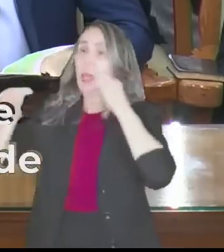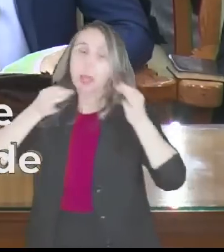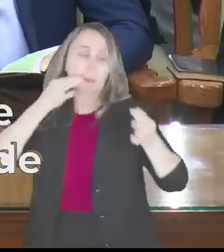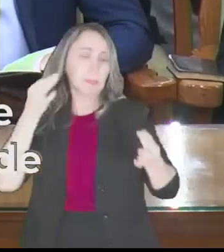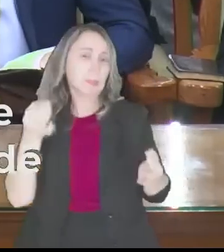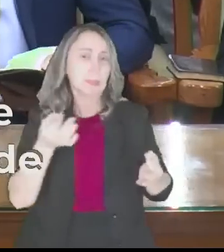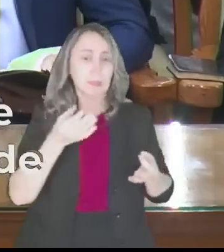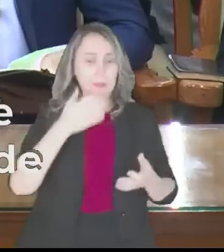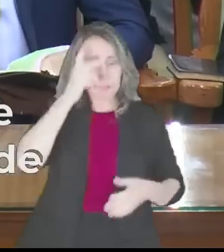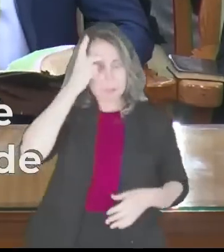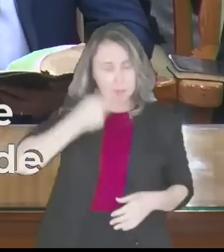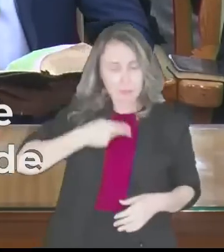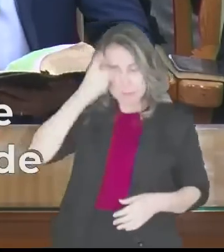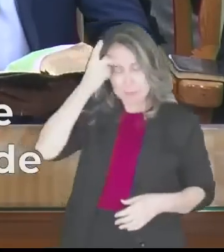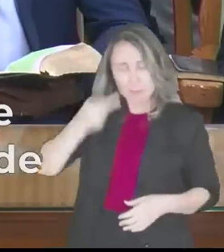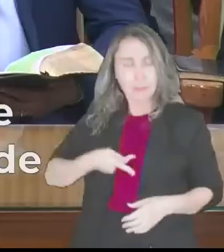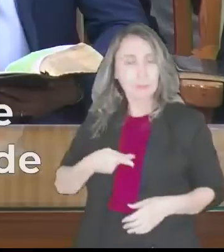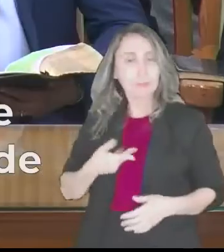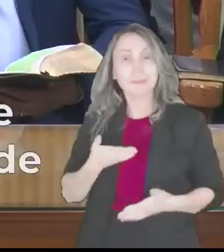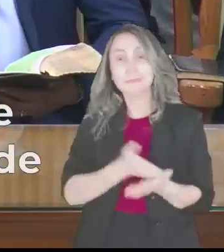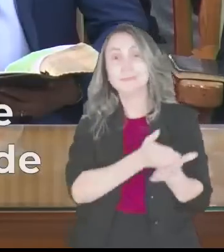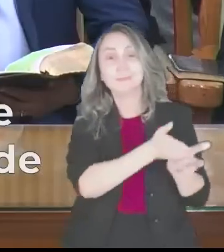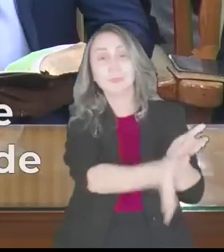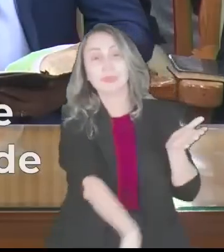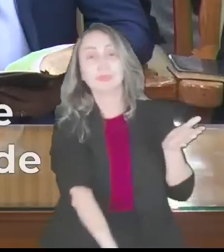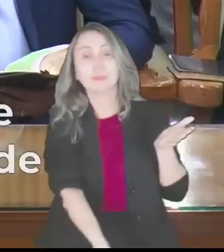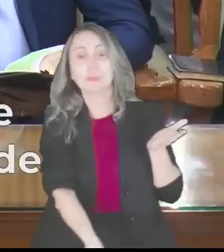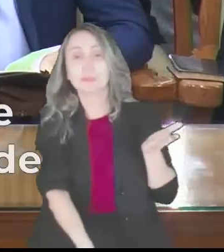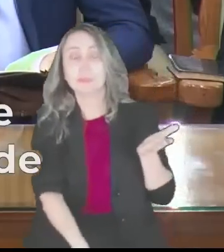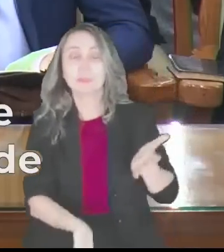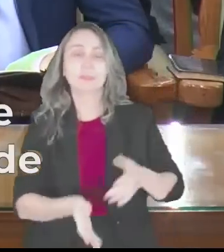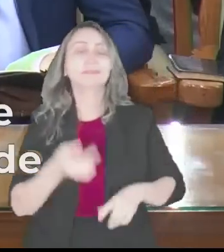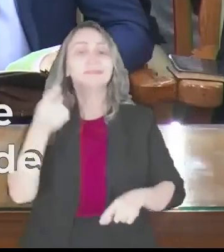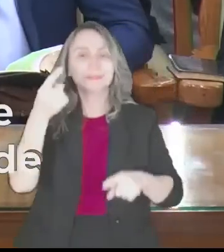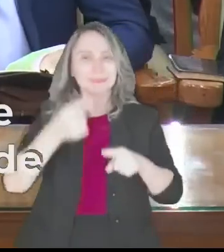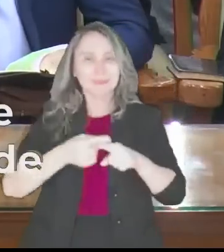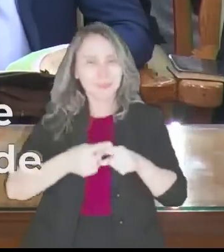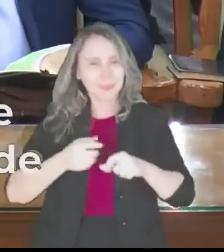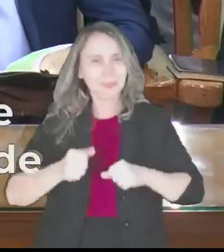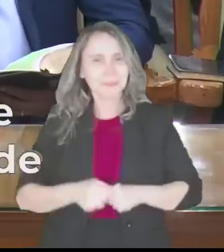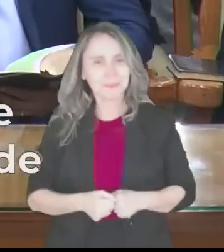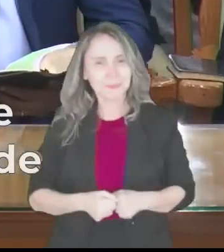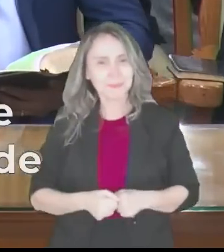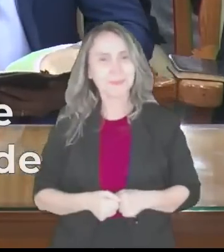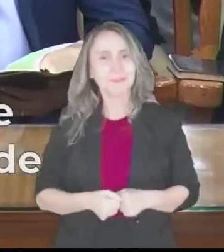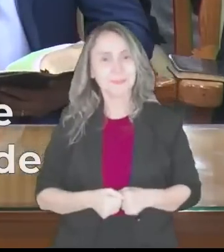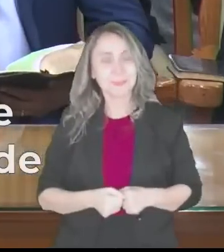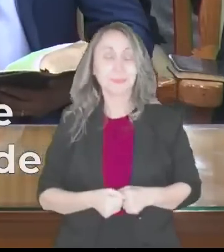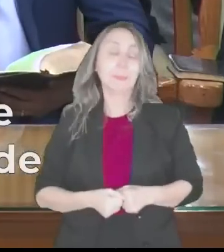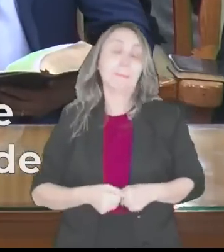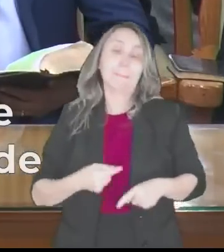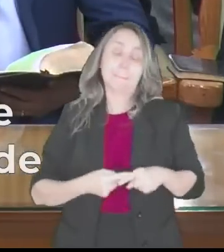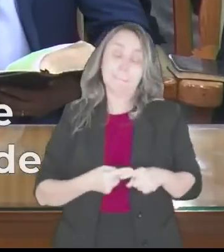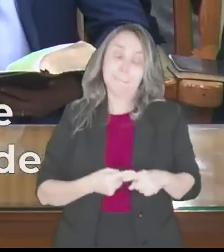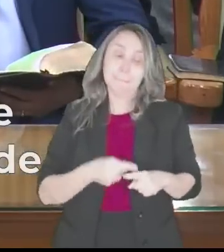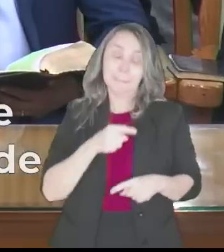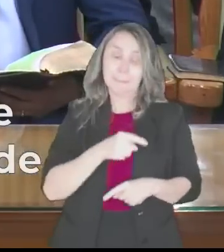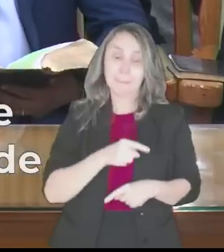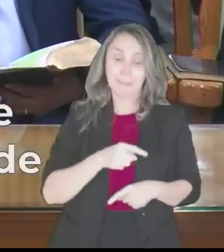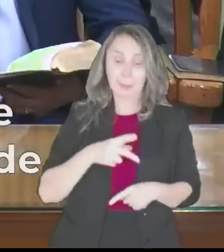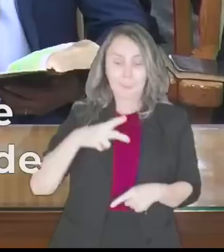mel, nem a cabaça. Por quê? Porque ele tem a sua particular, o que,